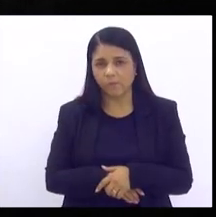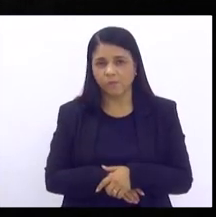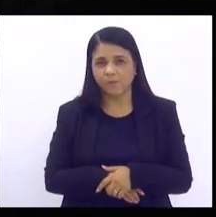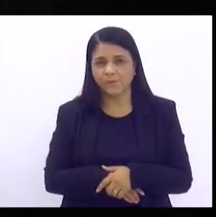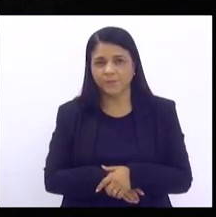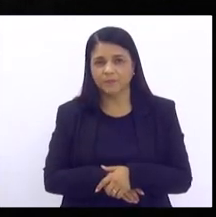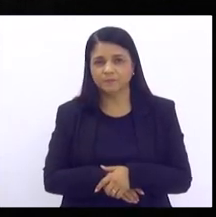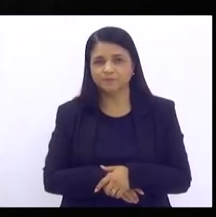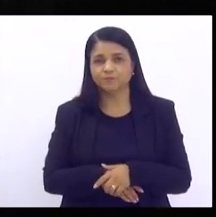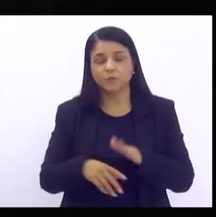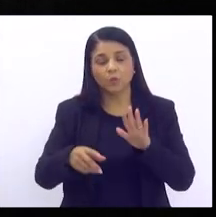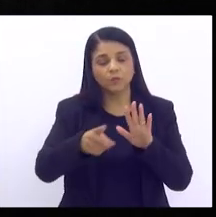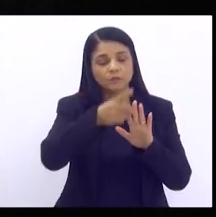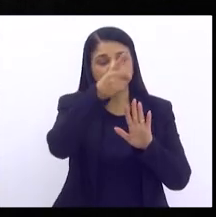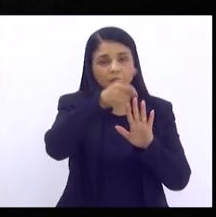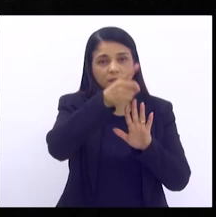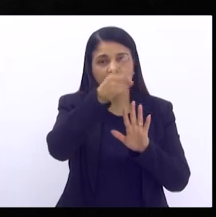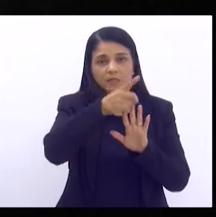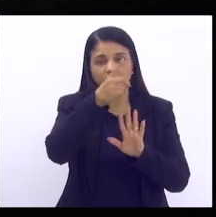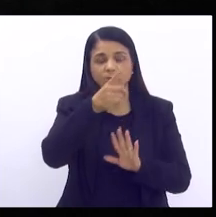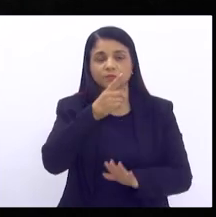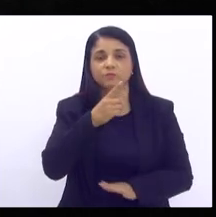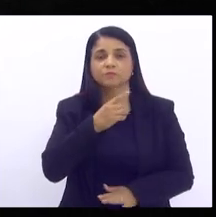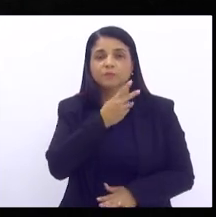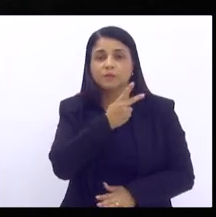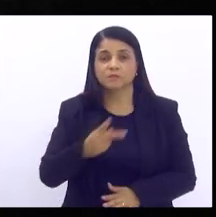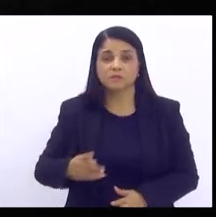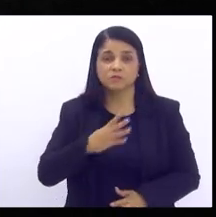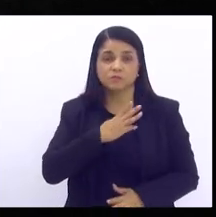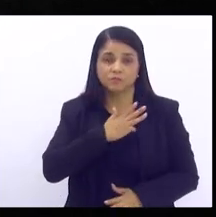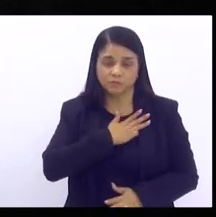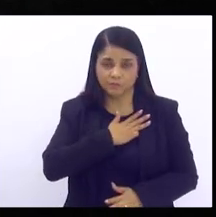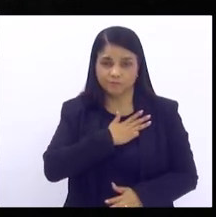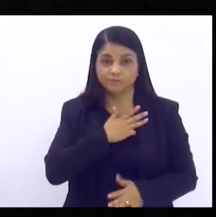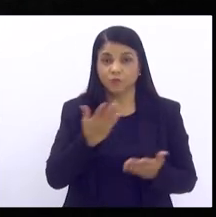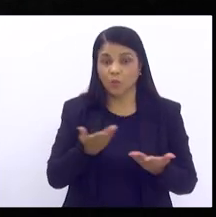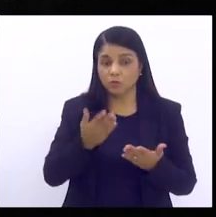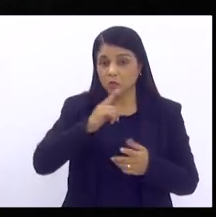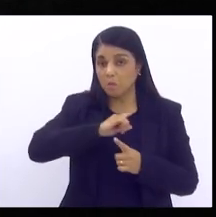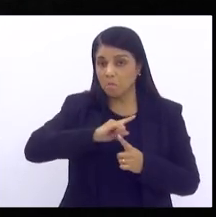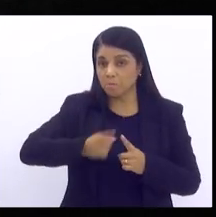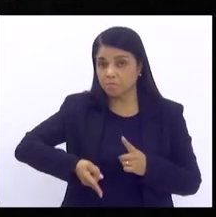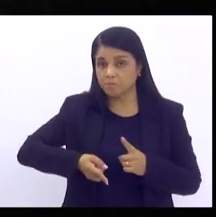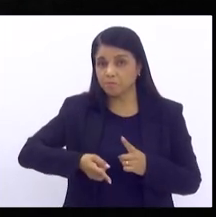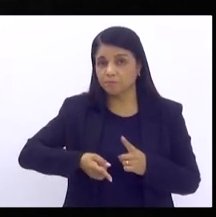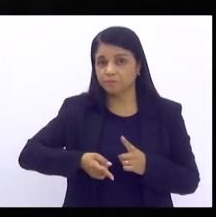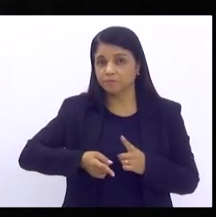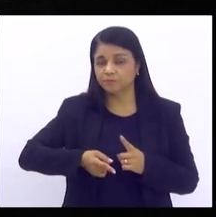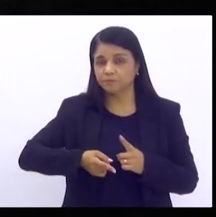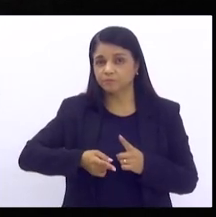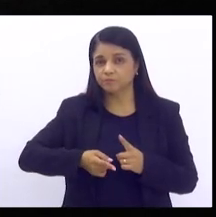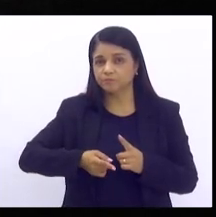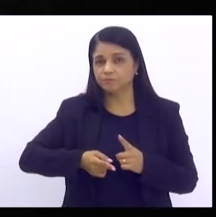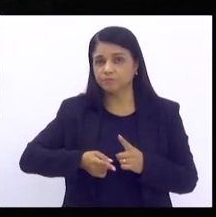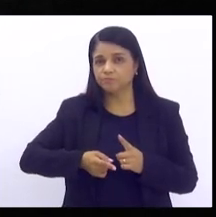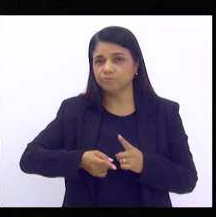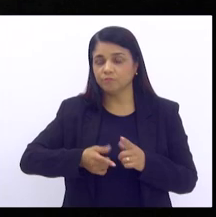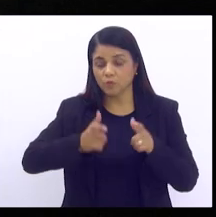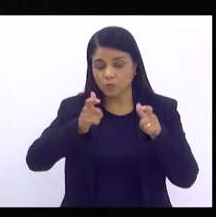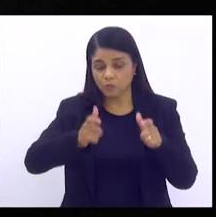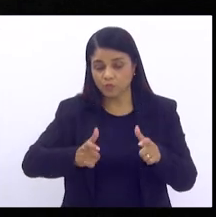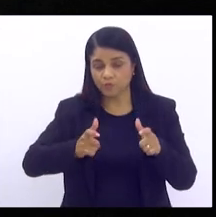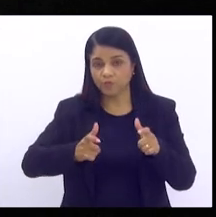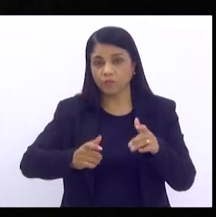com esse decreto do presidente Lula, porque hoje ele proibiu ter estandes de